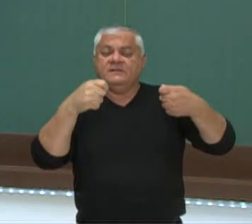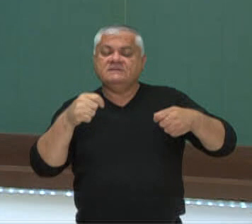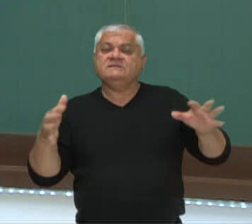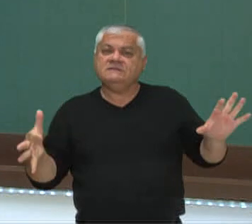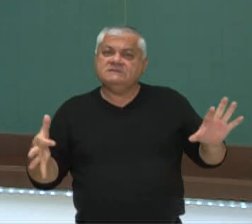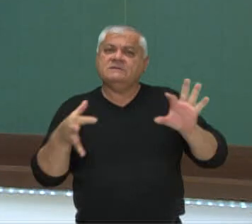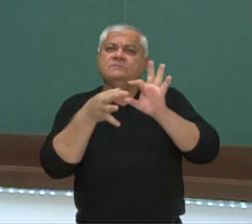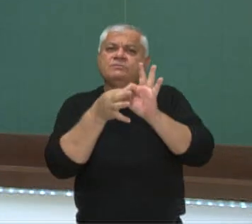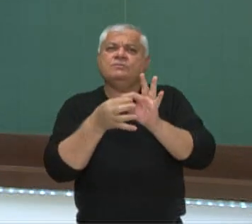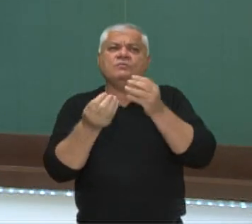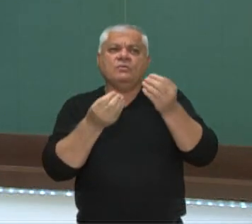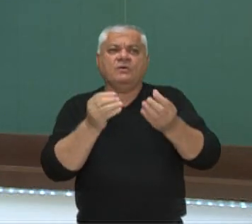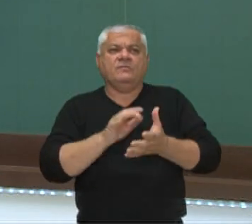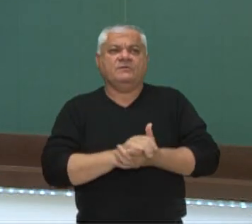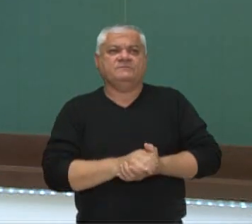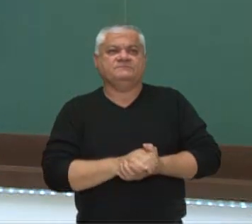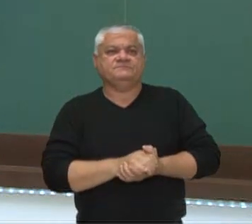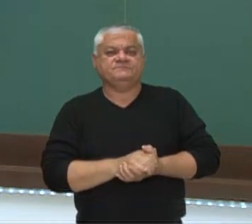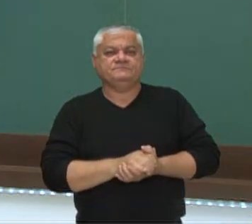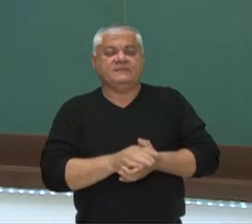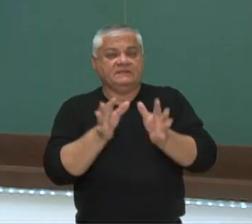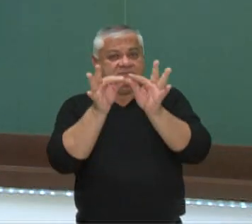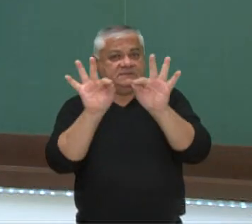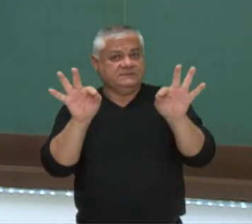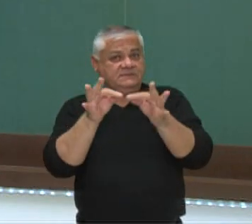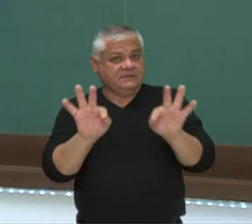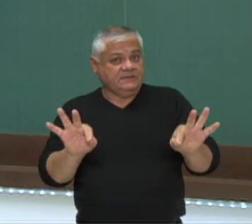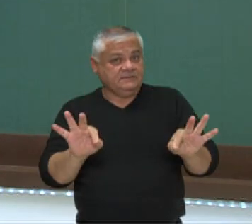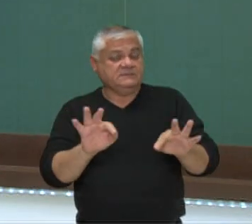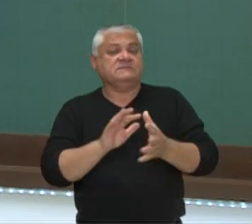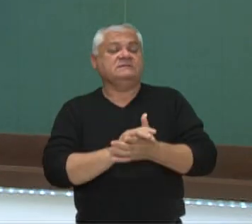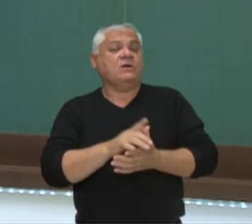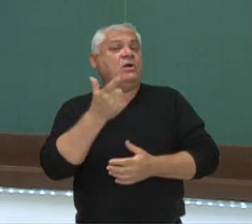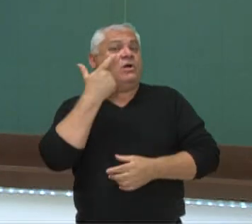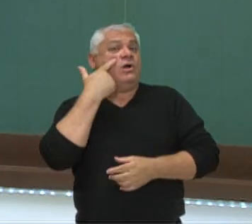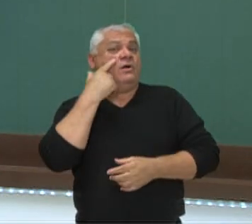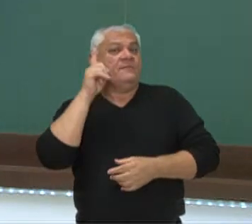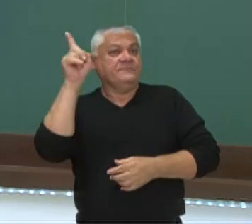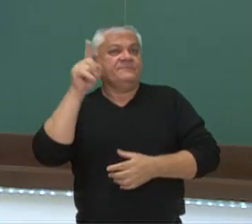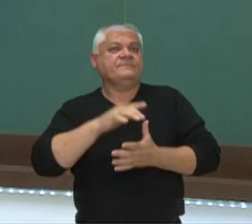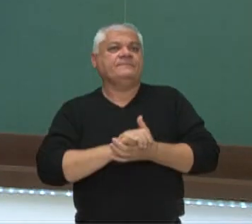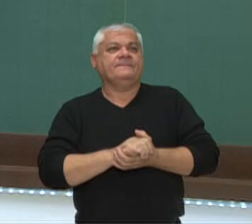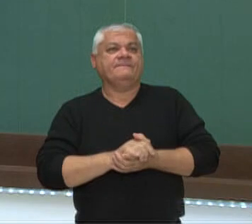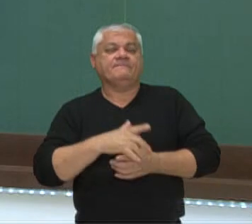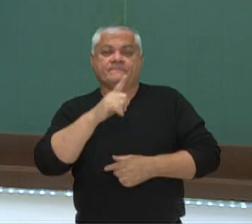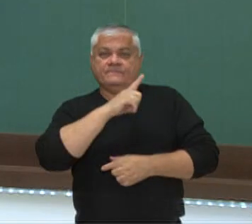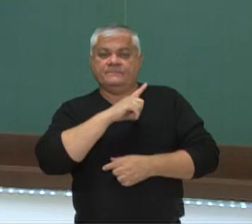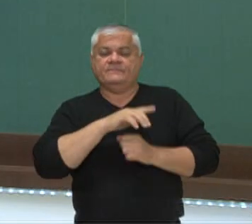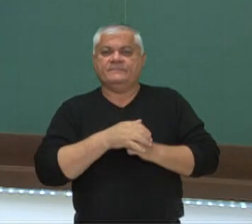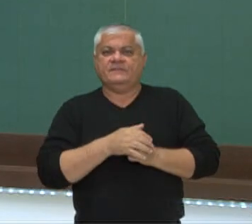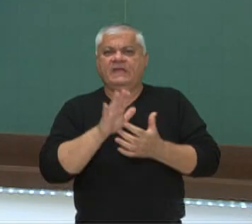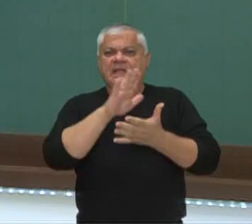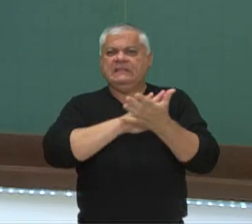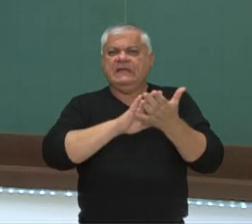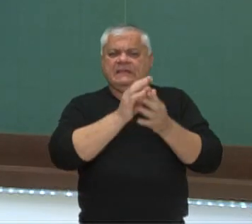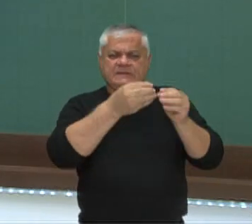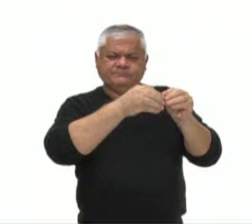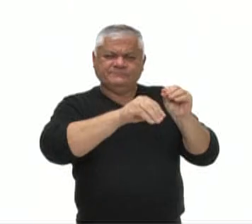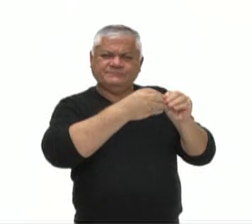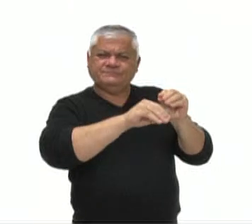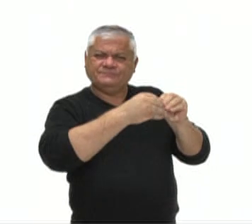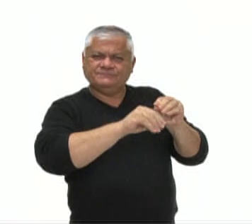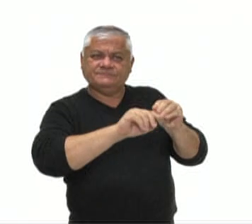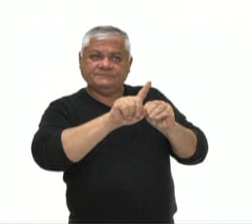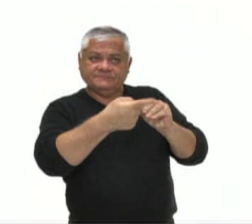independente sintaticamente? Voltemos aqui ao nosso período composto. Temos aqui, nada se encaixou direito, as